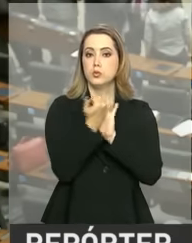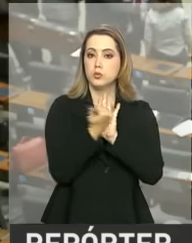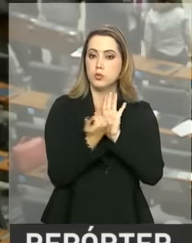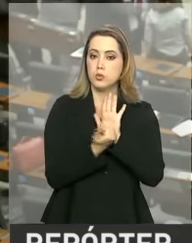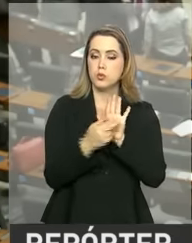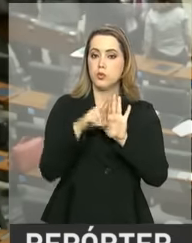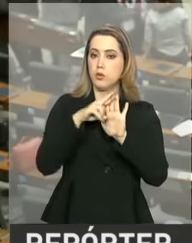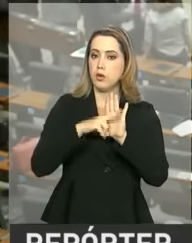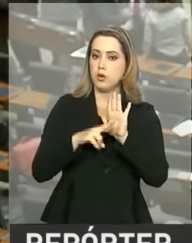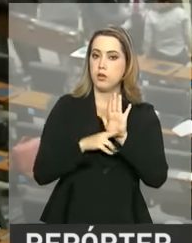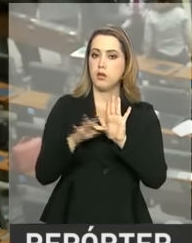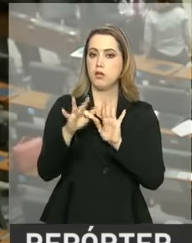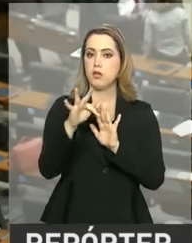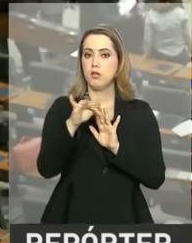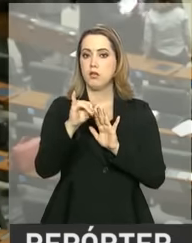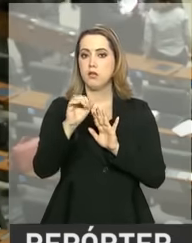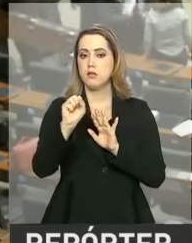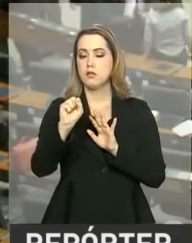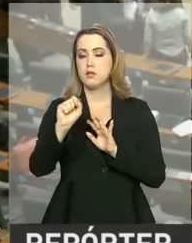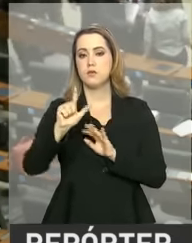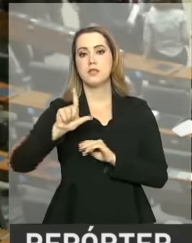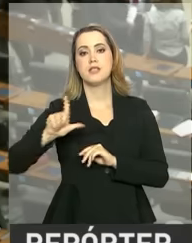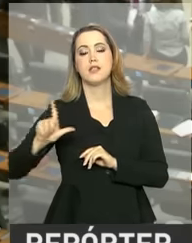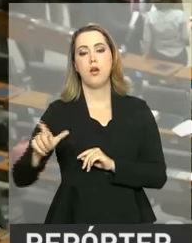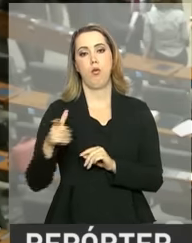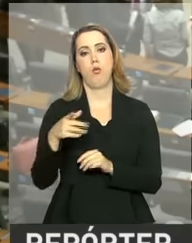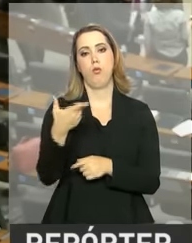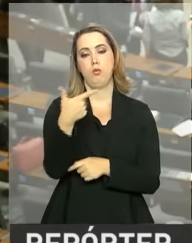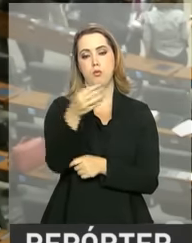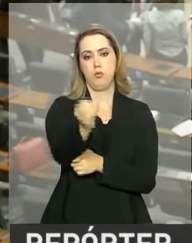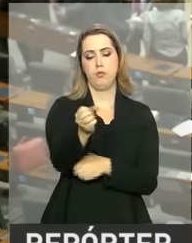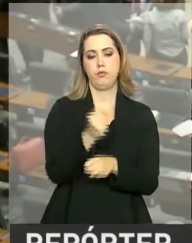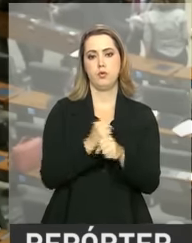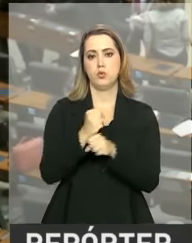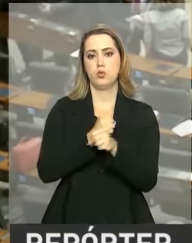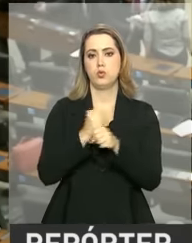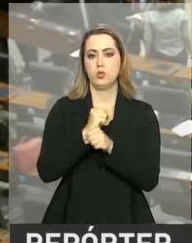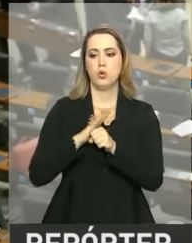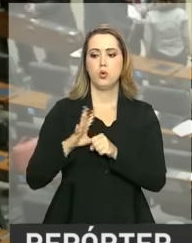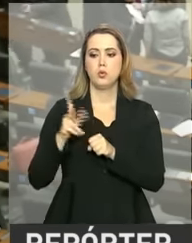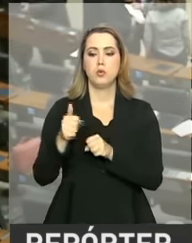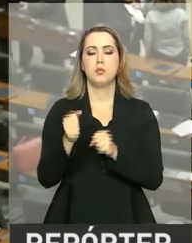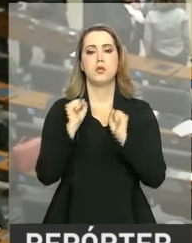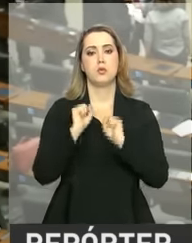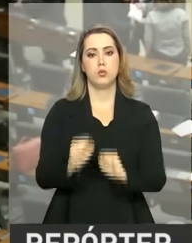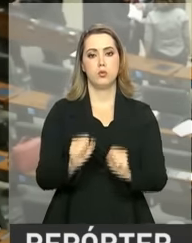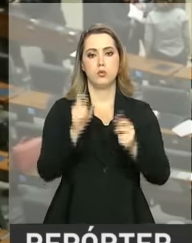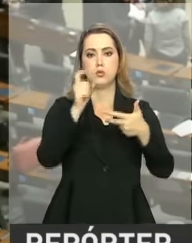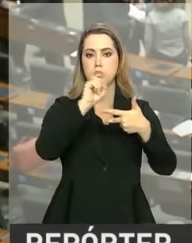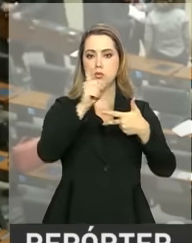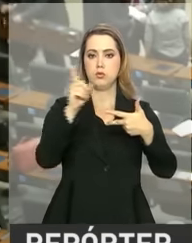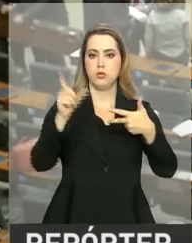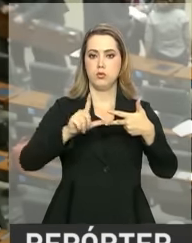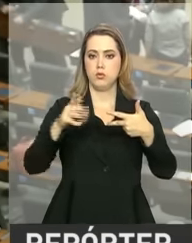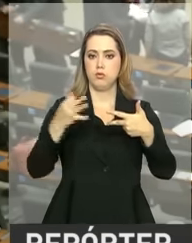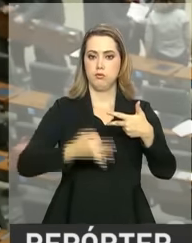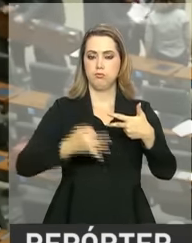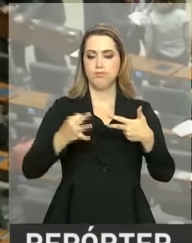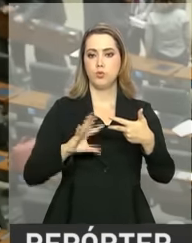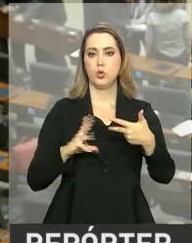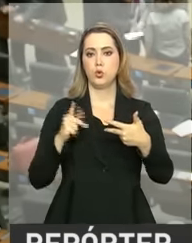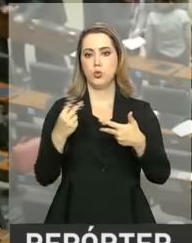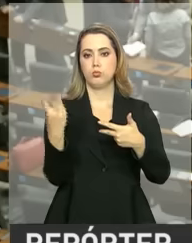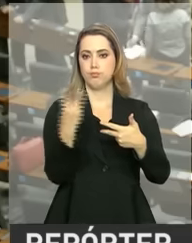por 20 anos para os três poderes da União: executivo, legislativo e judiciário. O presidente da República só